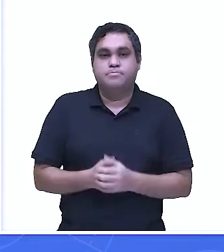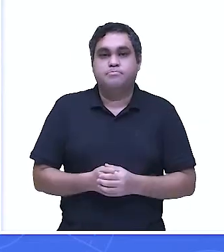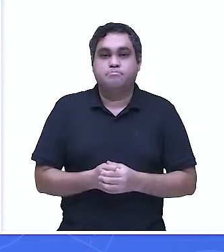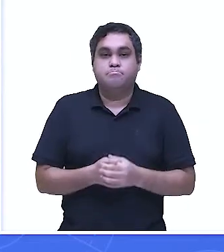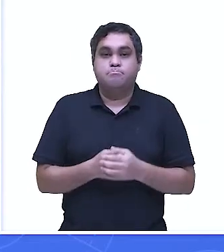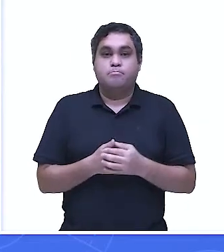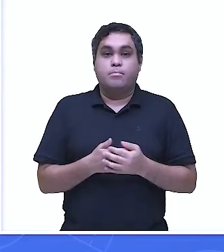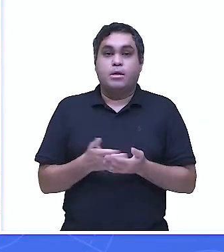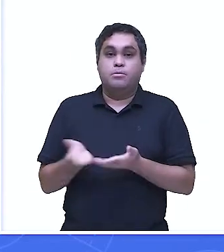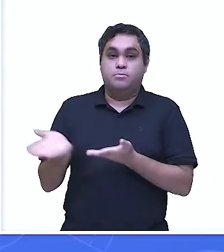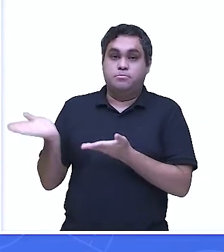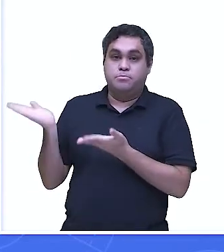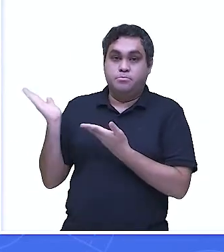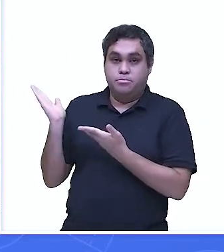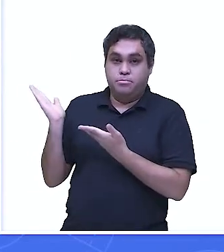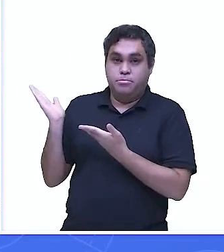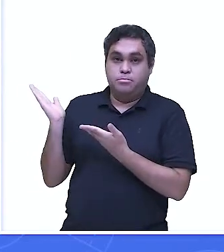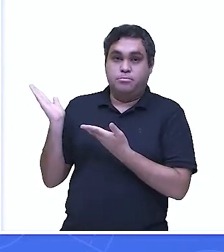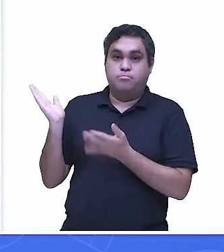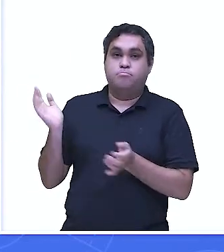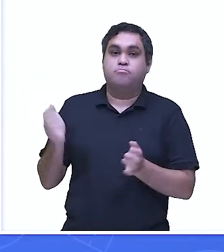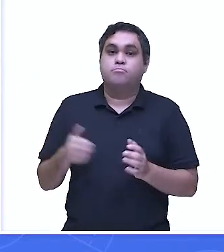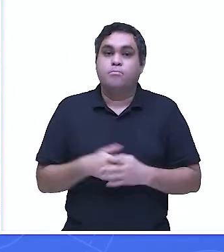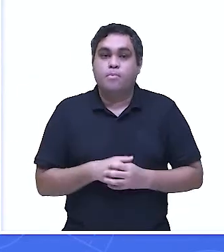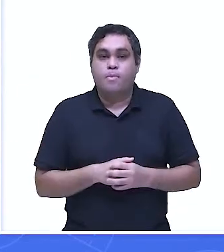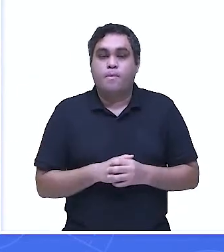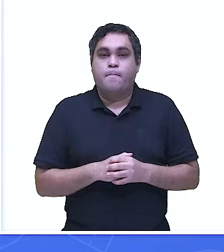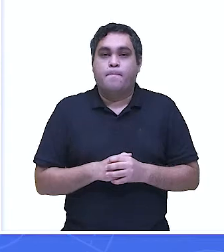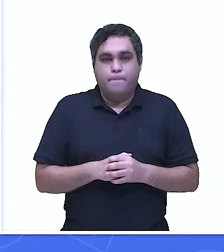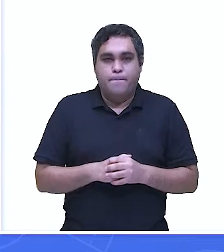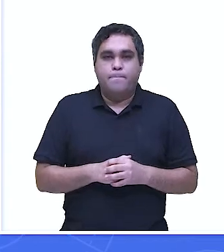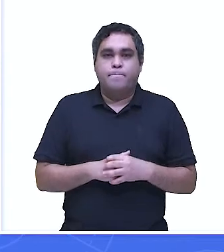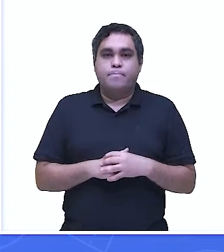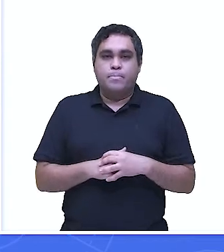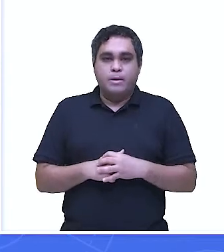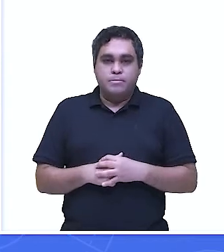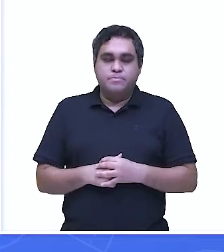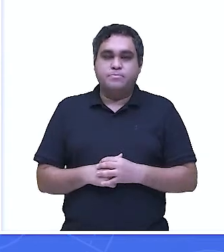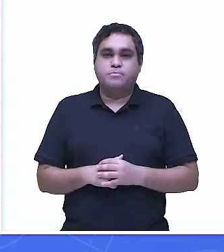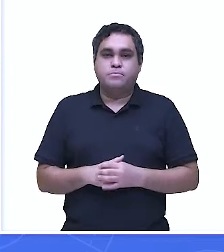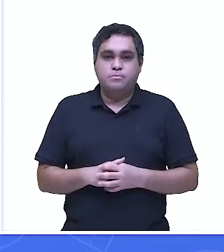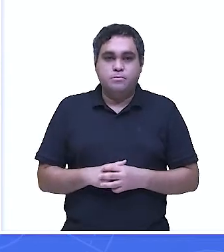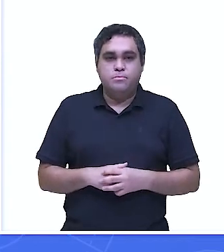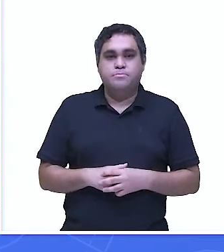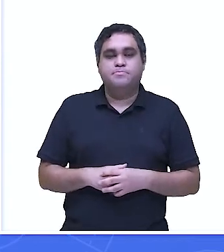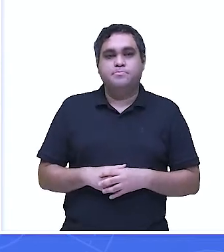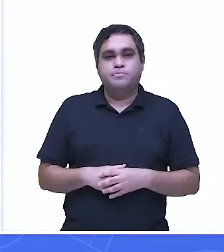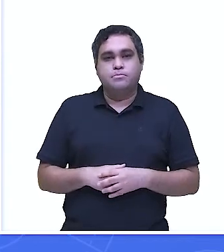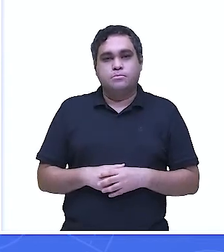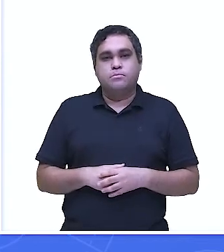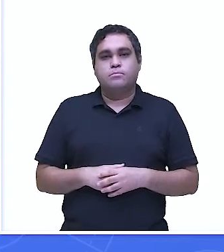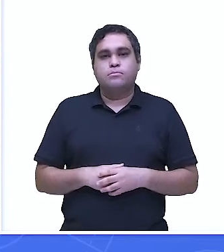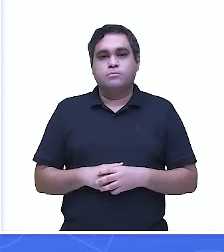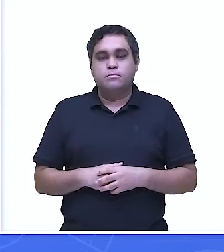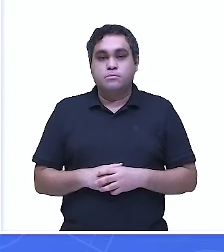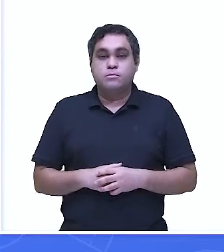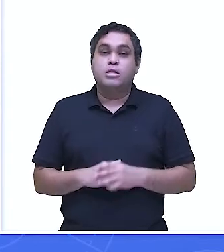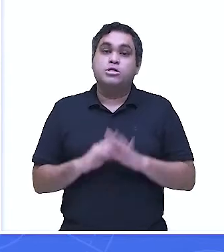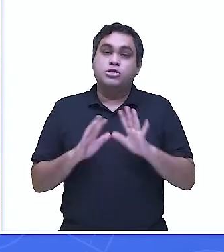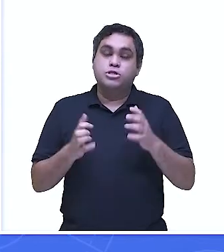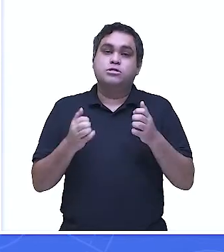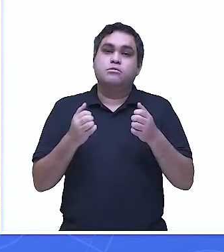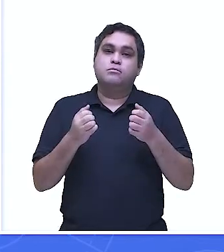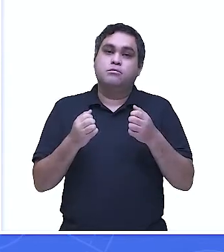Então, reading, comprehension, typographic marks, repeated words. Já digo para